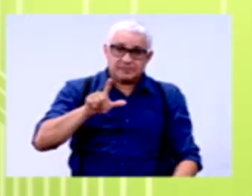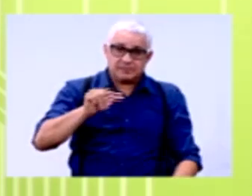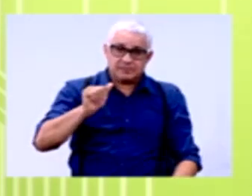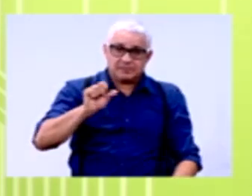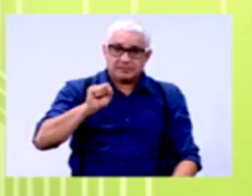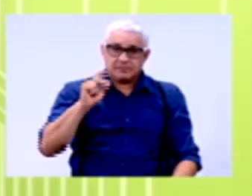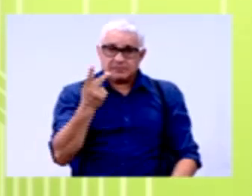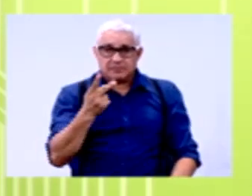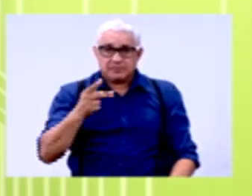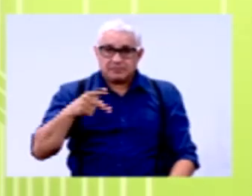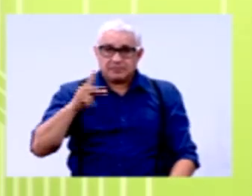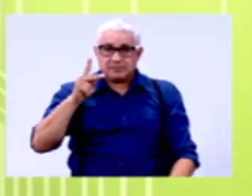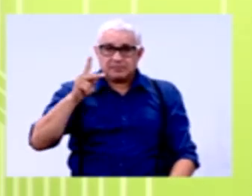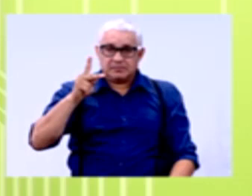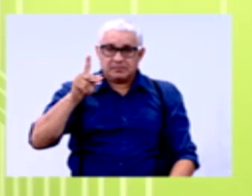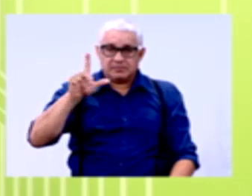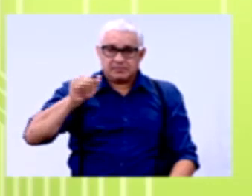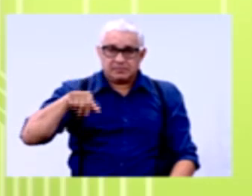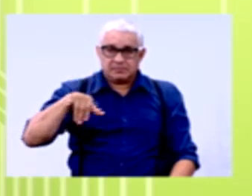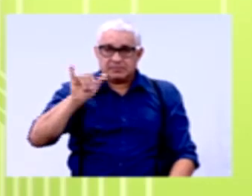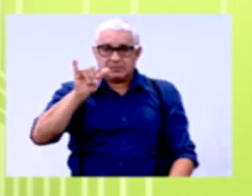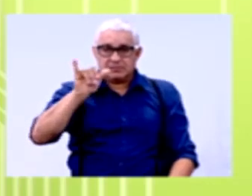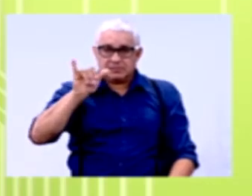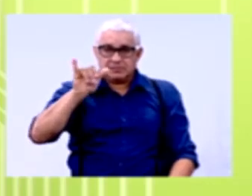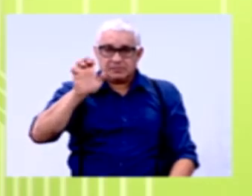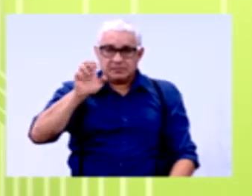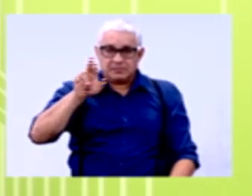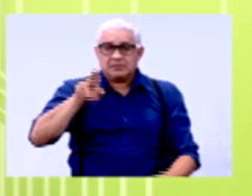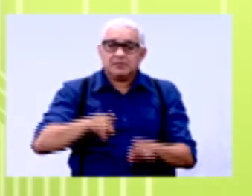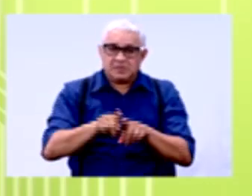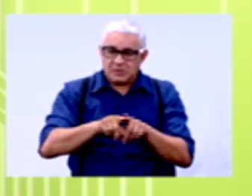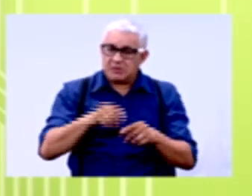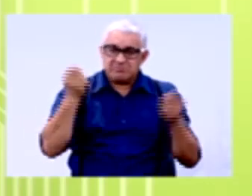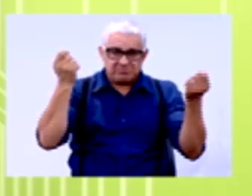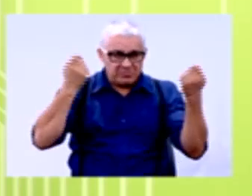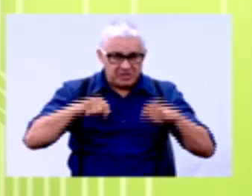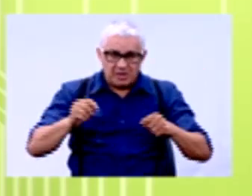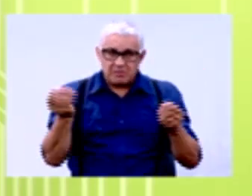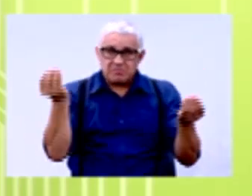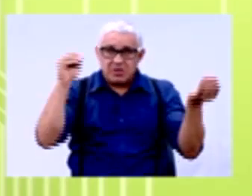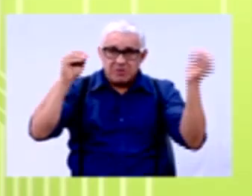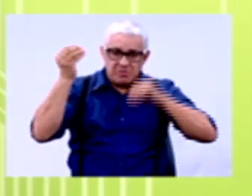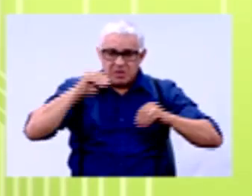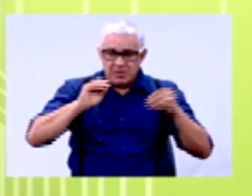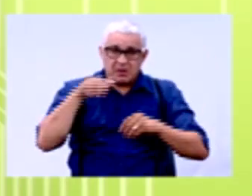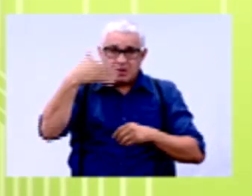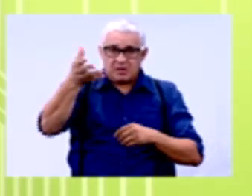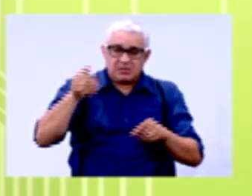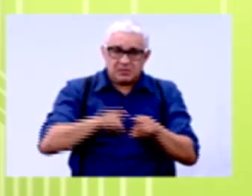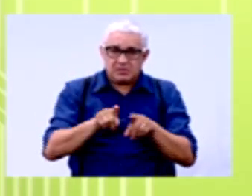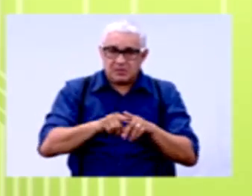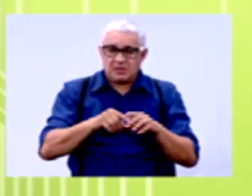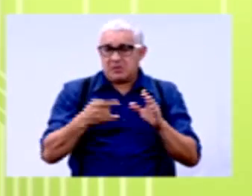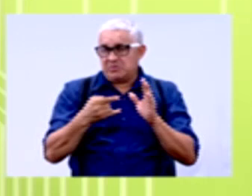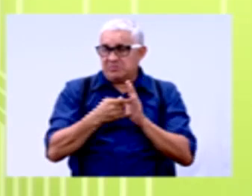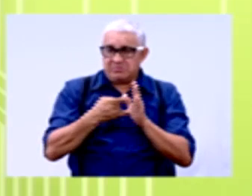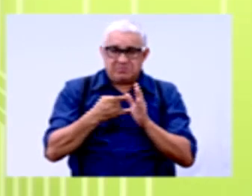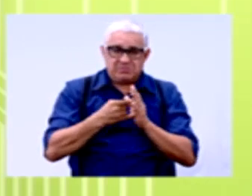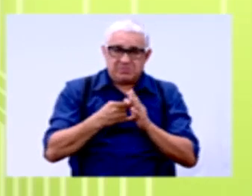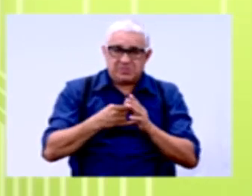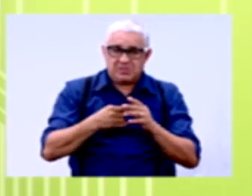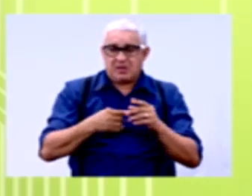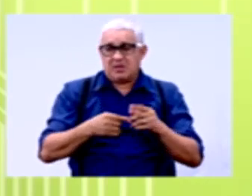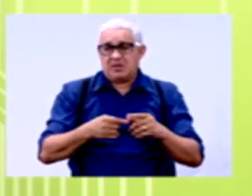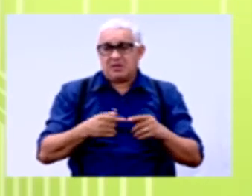utilizando somente HTML5, sem precisar instalar plugins externos ou desenvolver em formatos de